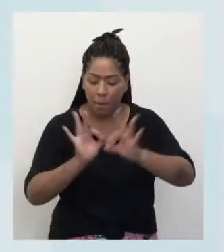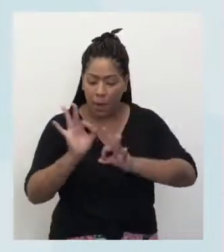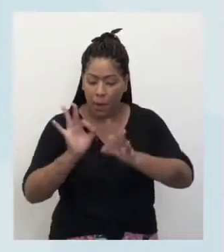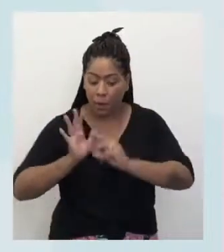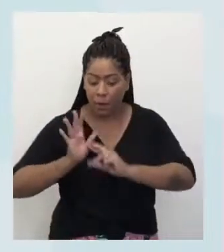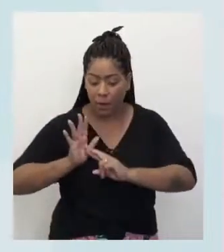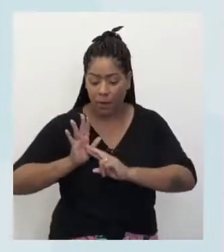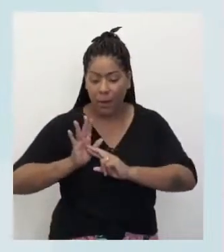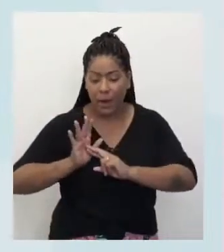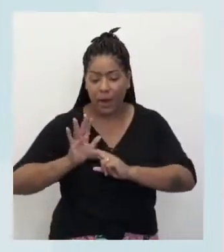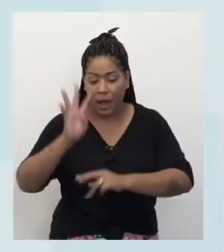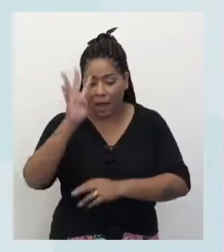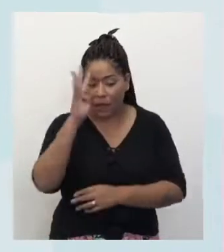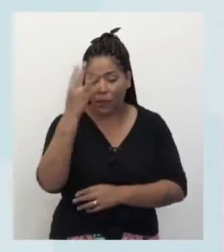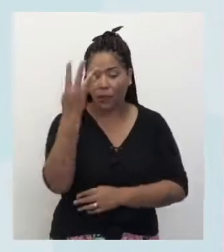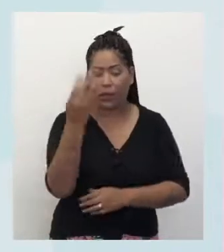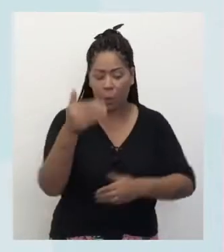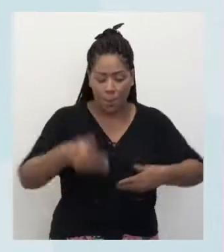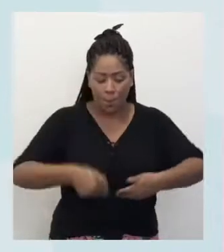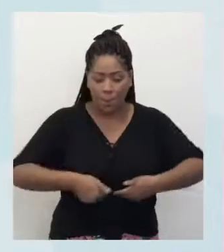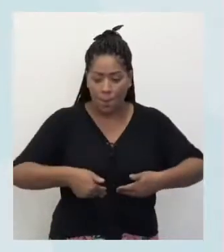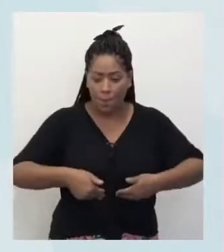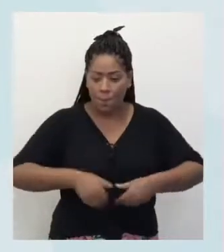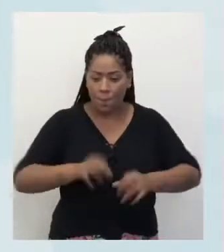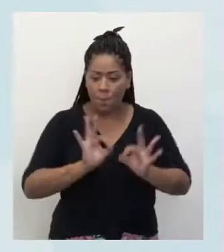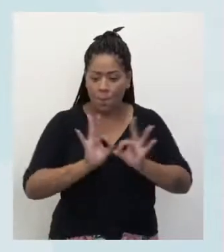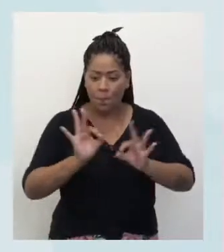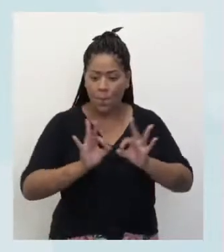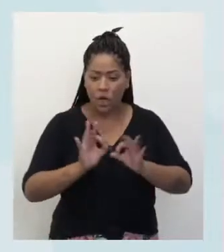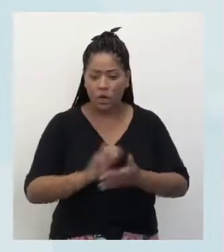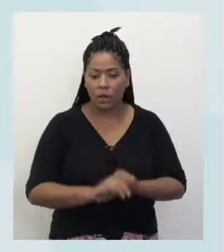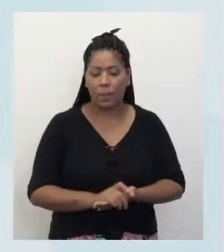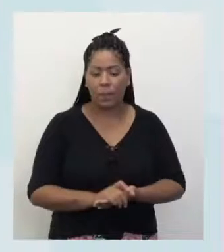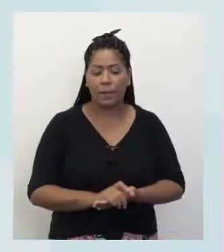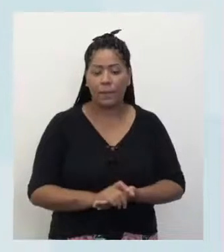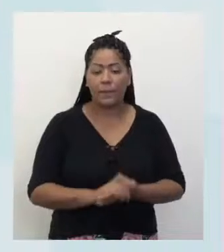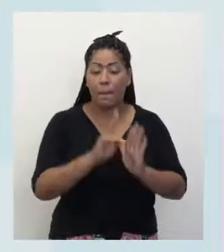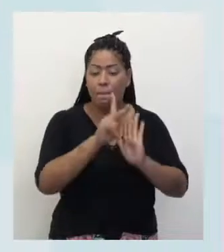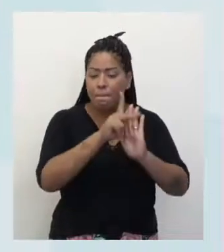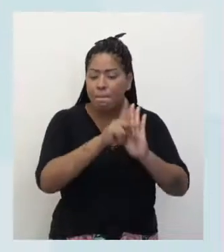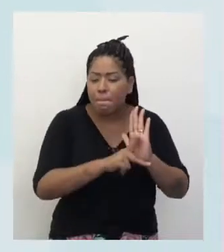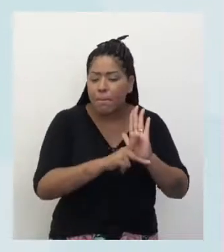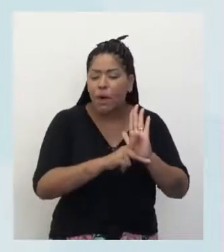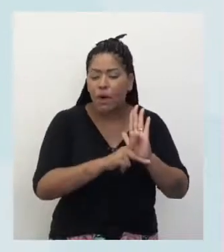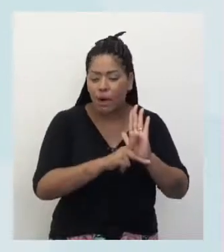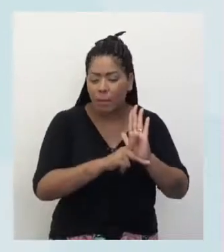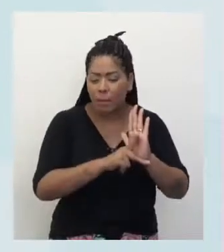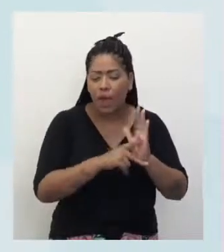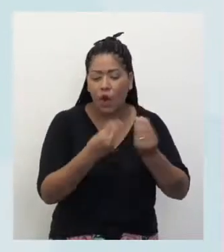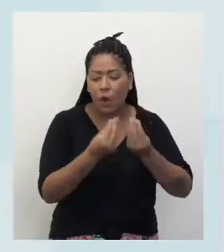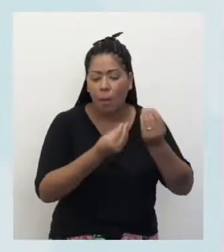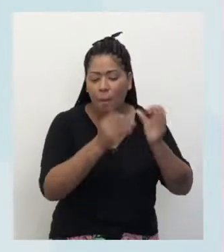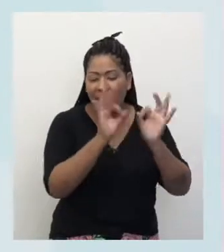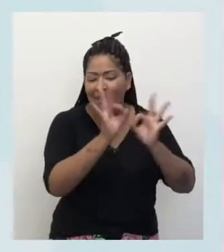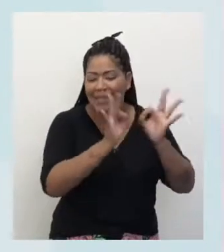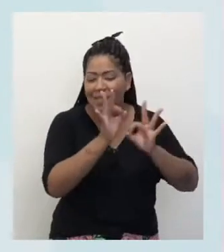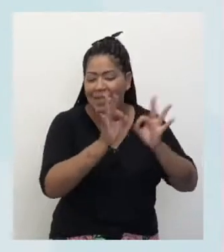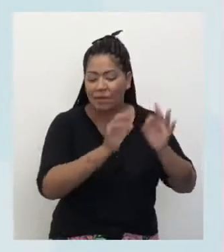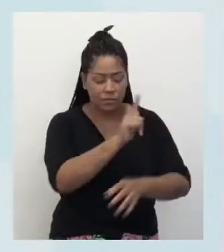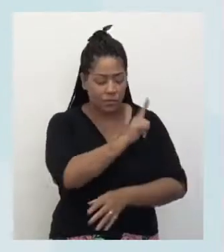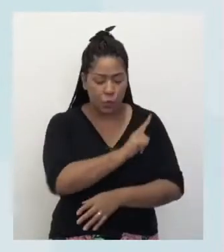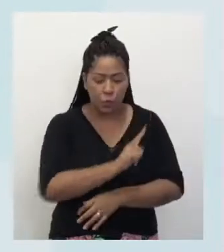solucionar, tá? Então, quando a gente fala em programa, é o nome, né? Programa Fome Zero, uma estratégia, né, que um determinado